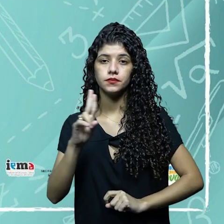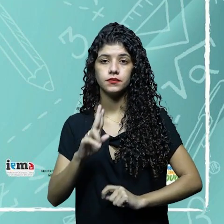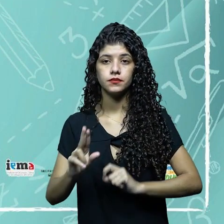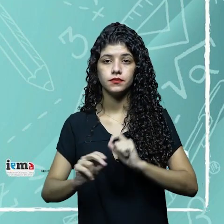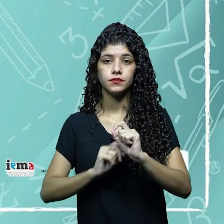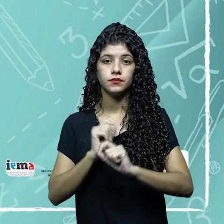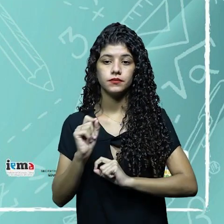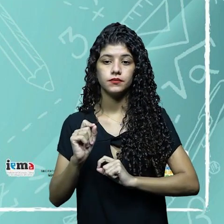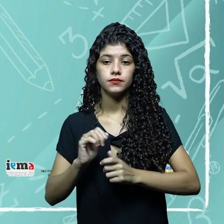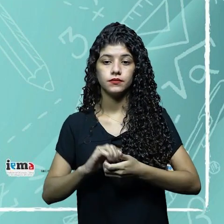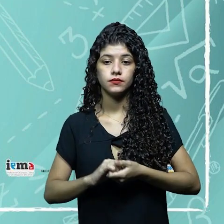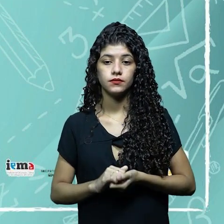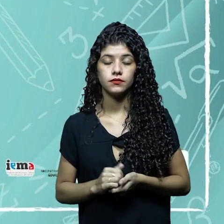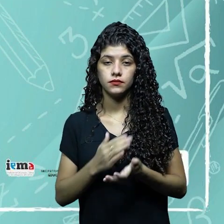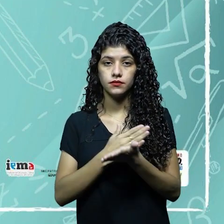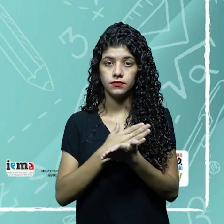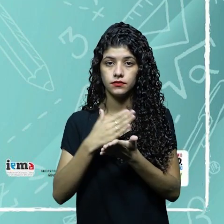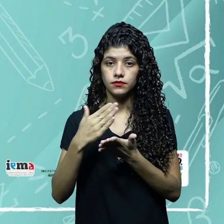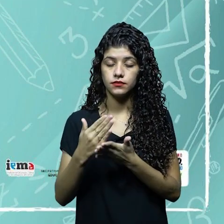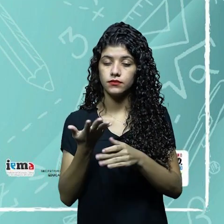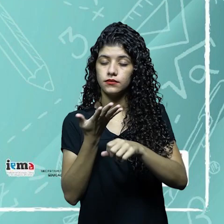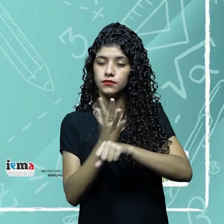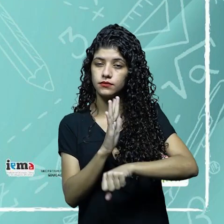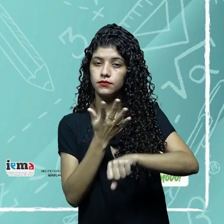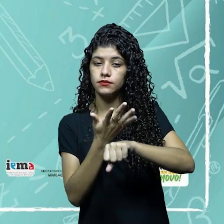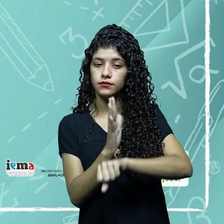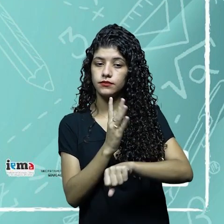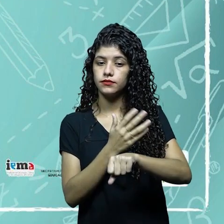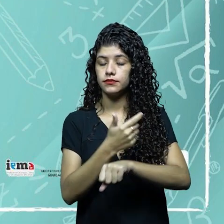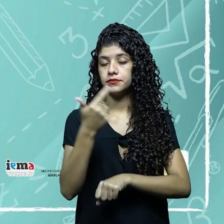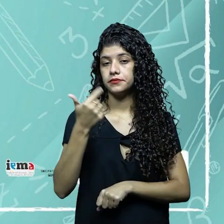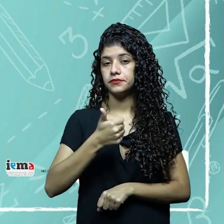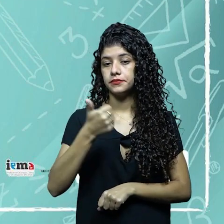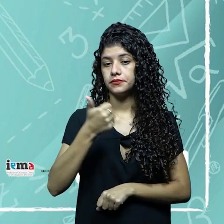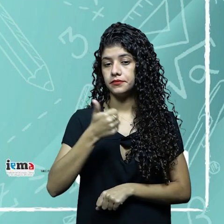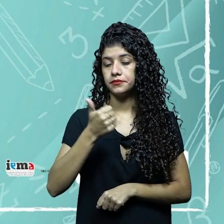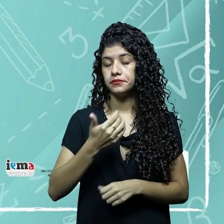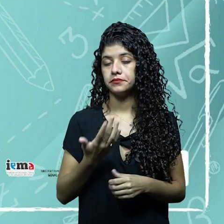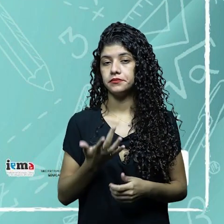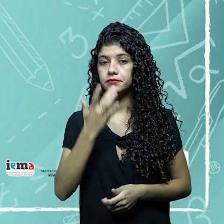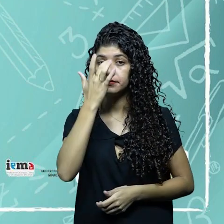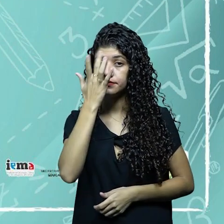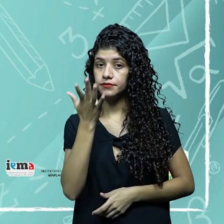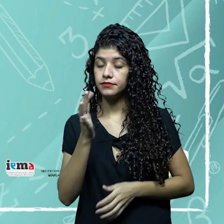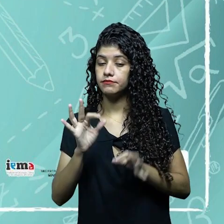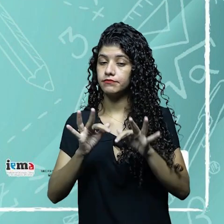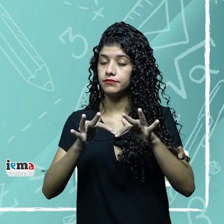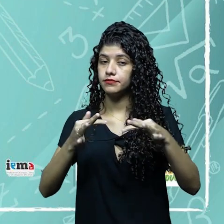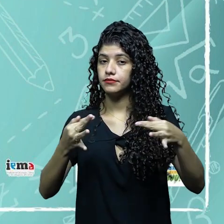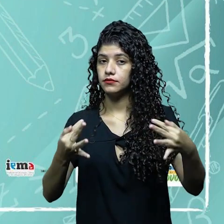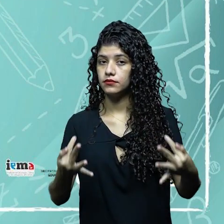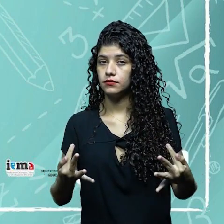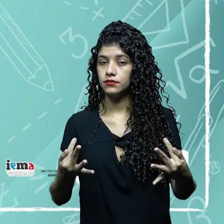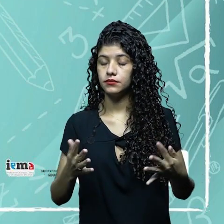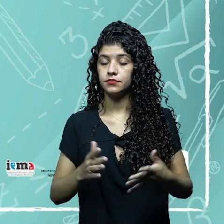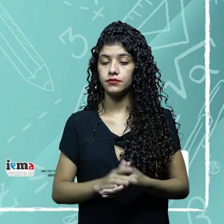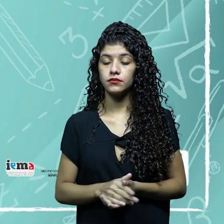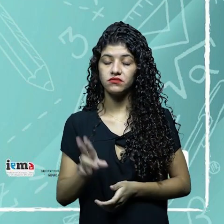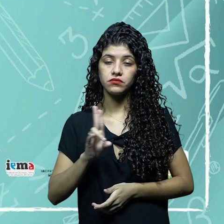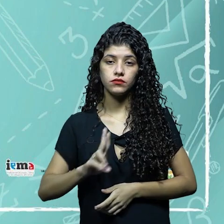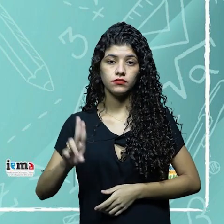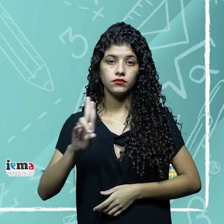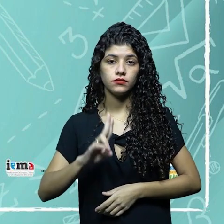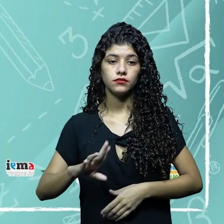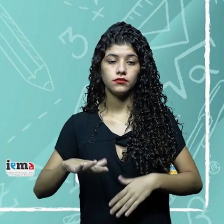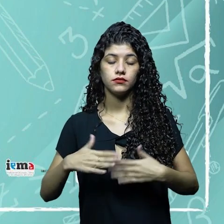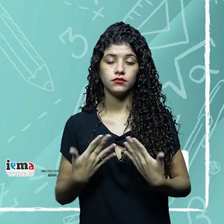utilizar para início, para treino, essas primeiras aí mais tranquilas, mais fáceis.